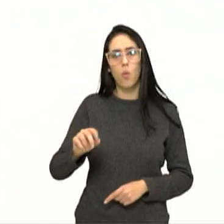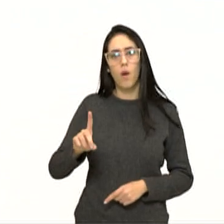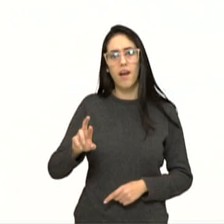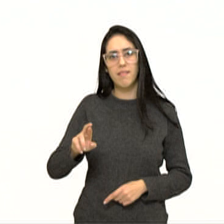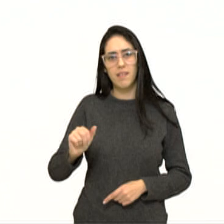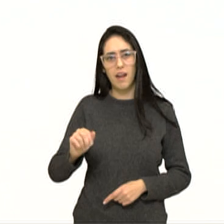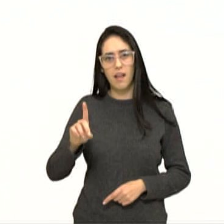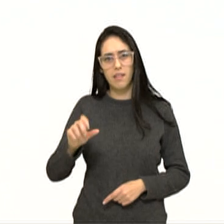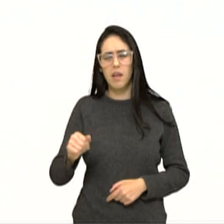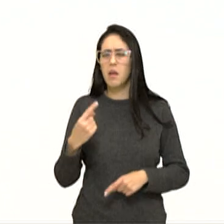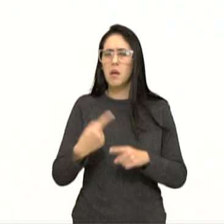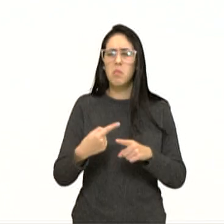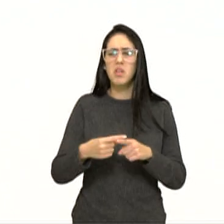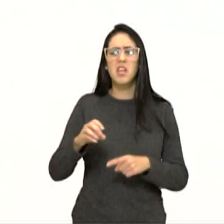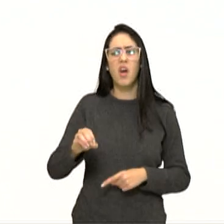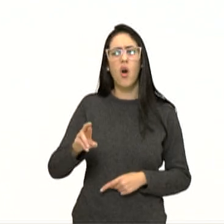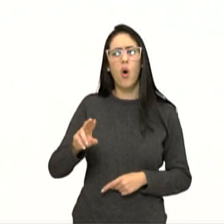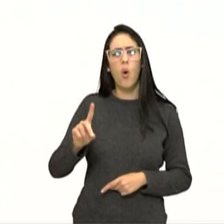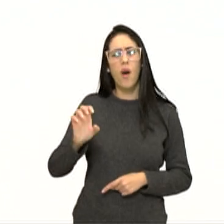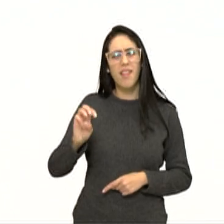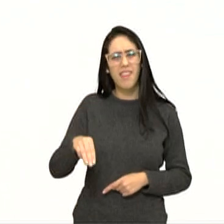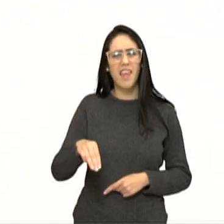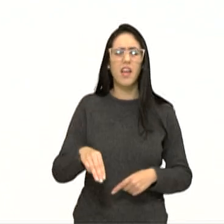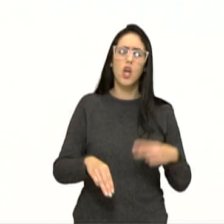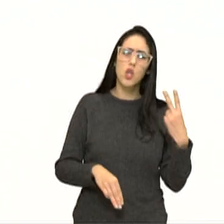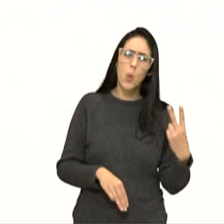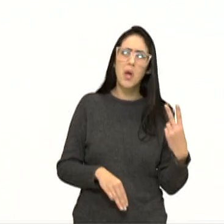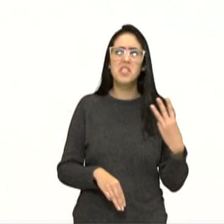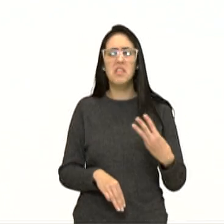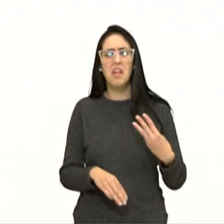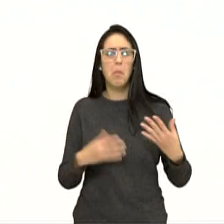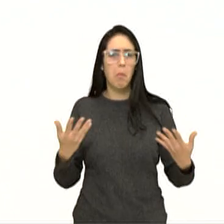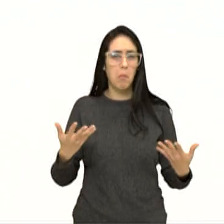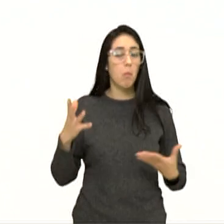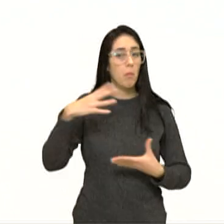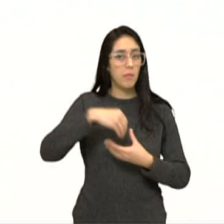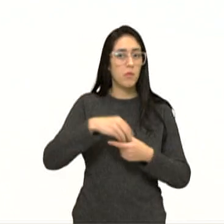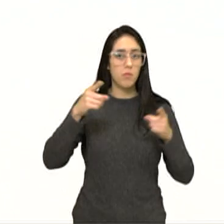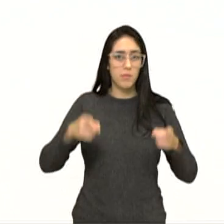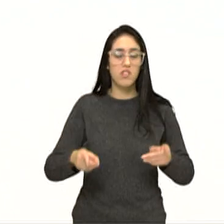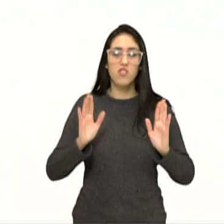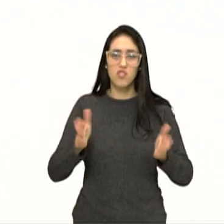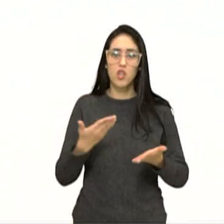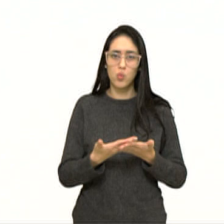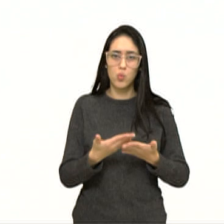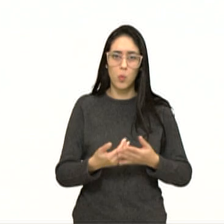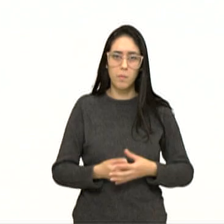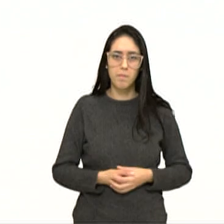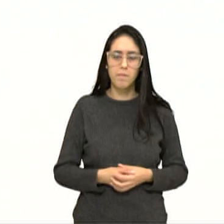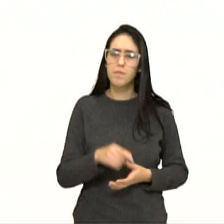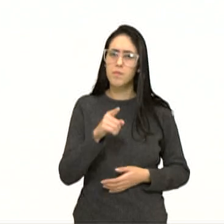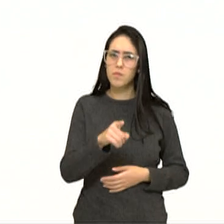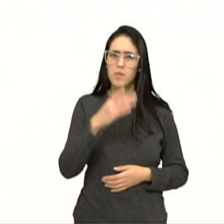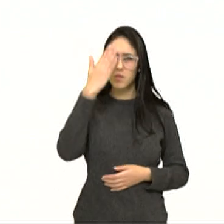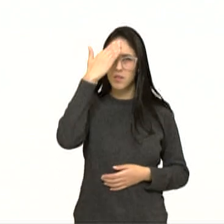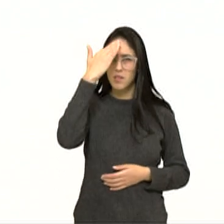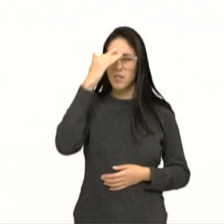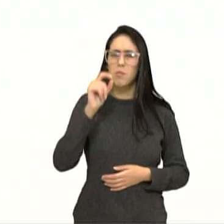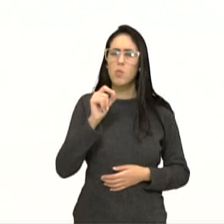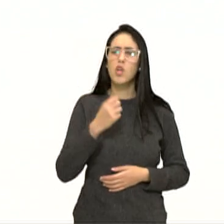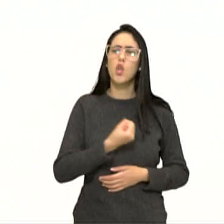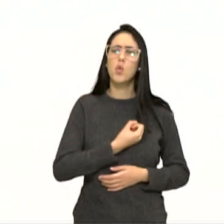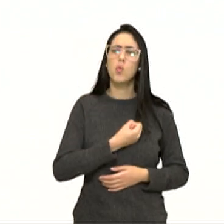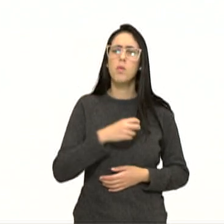ordem 2, de ordem 3, né? Tudo dentro das matrizes que nós já estudamos. Você sabe o que é um número